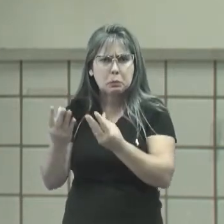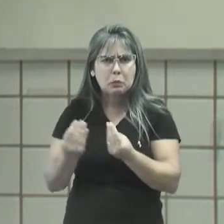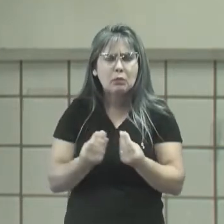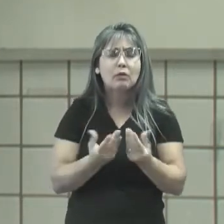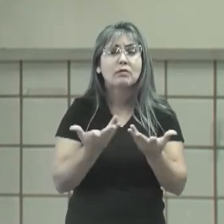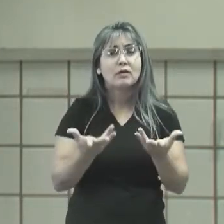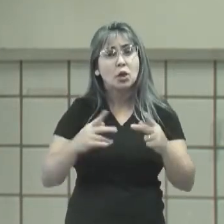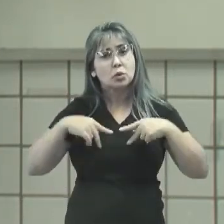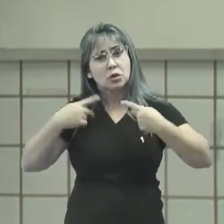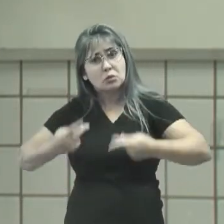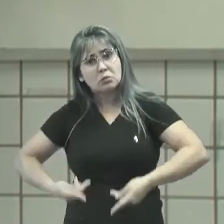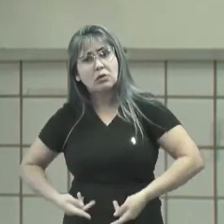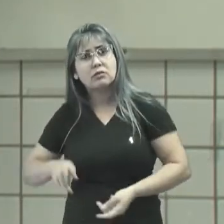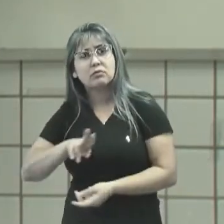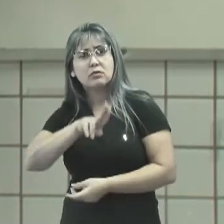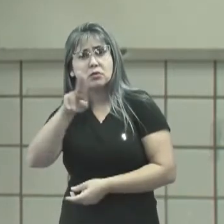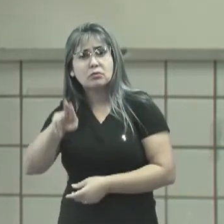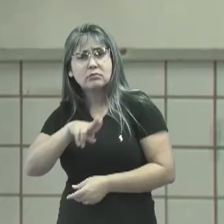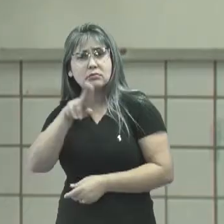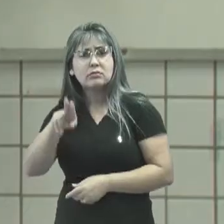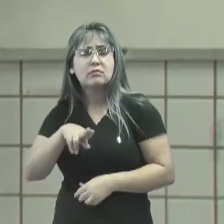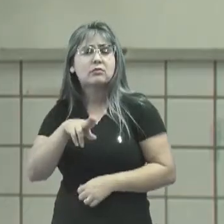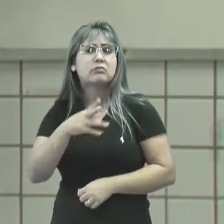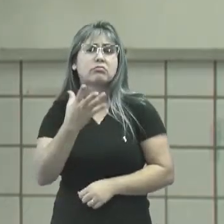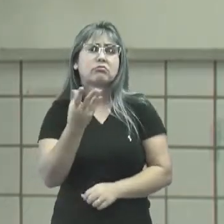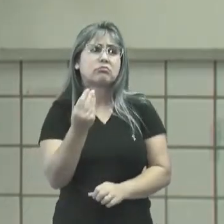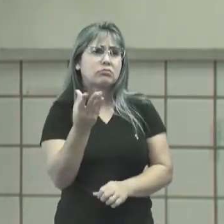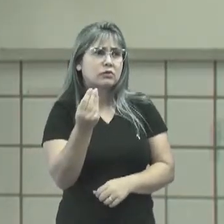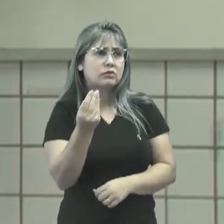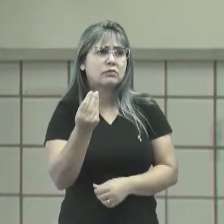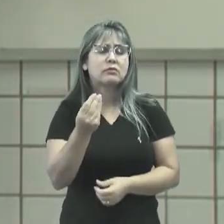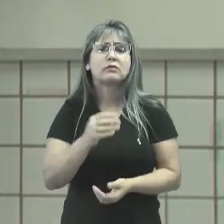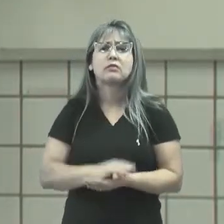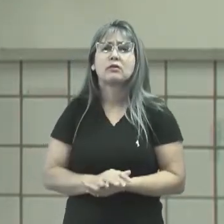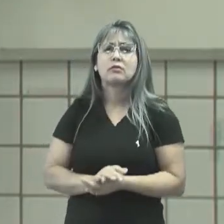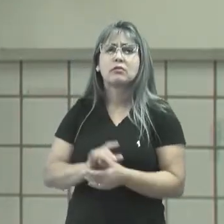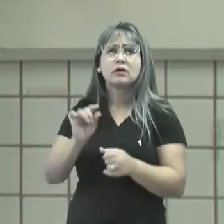um novo material aí que o homem tem utilizado para poder produzir